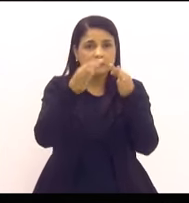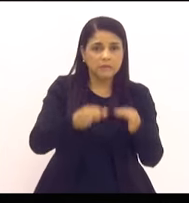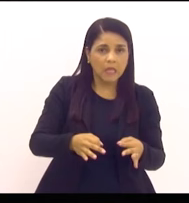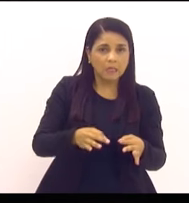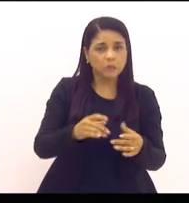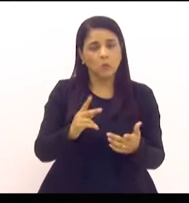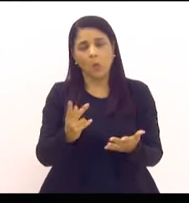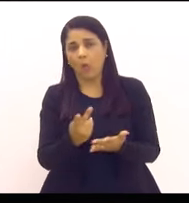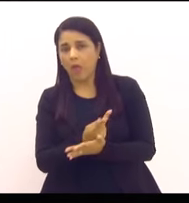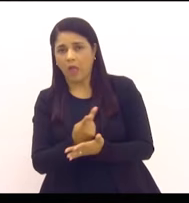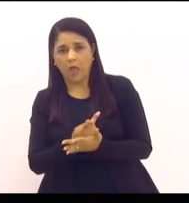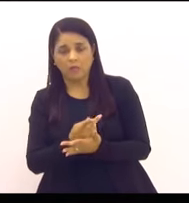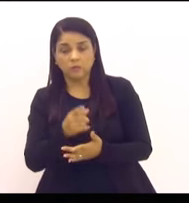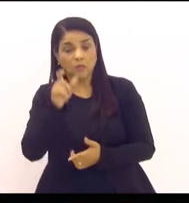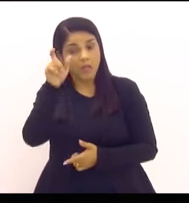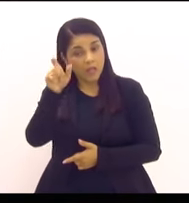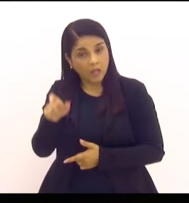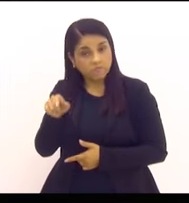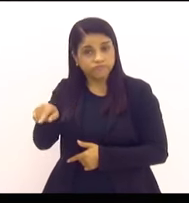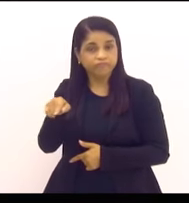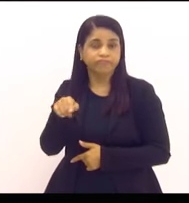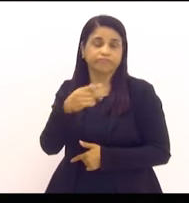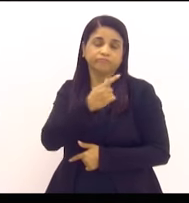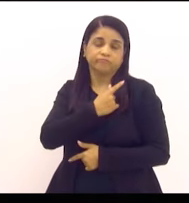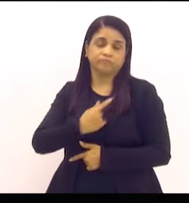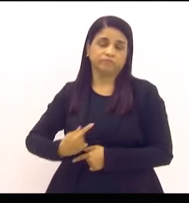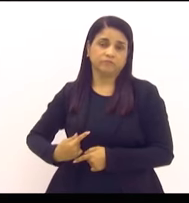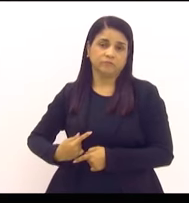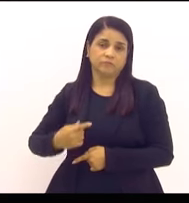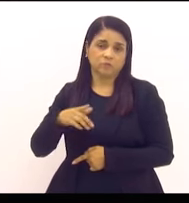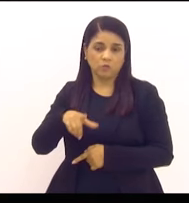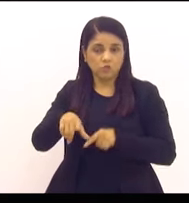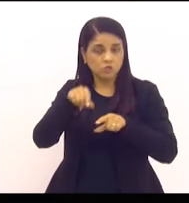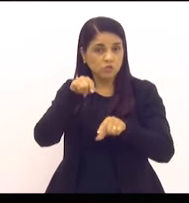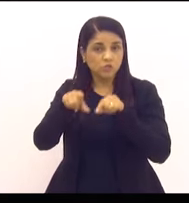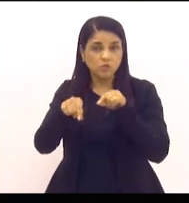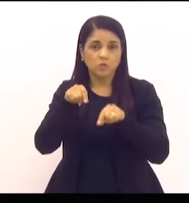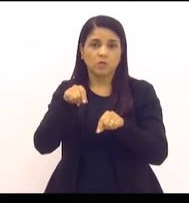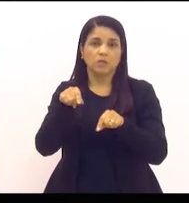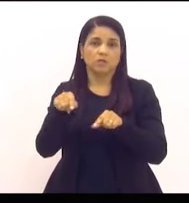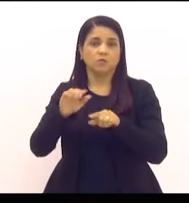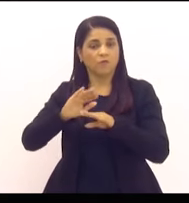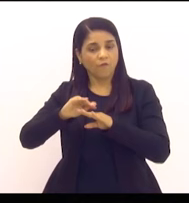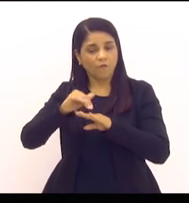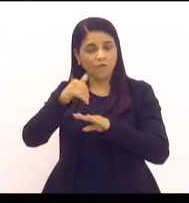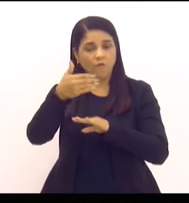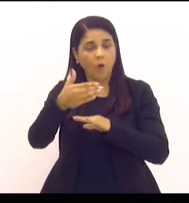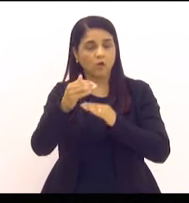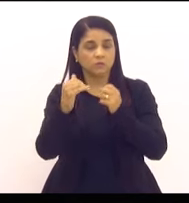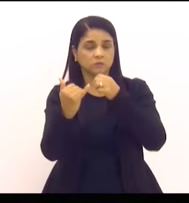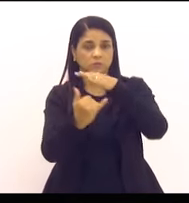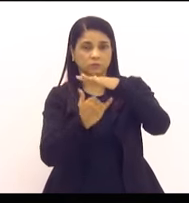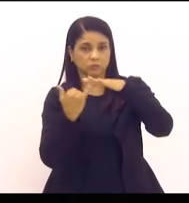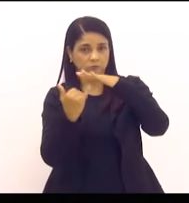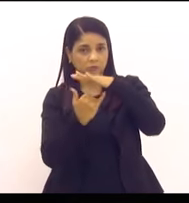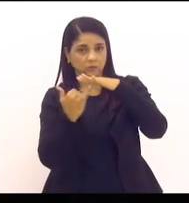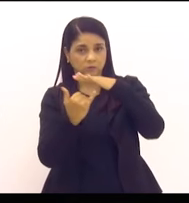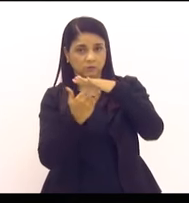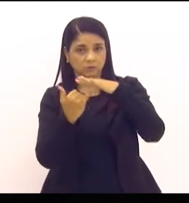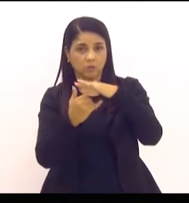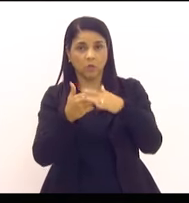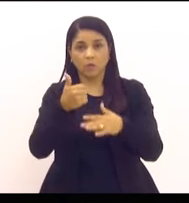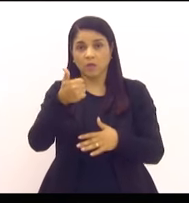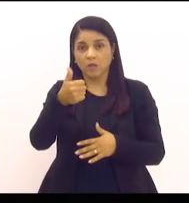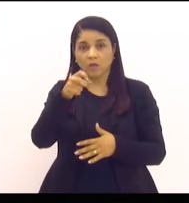é dele o entendimento. Ele fez uma opção por alguém que estava fora da instituição por mais de